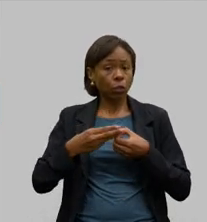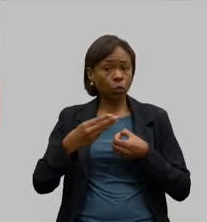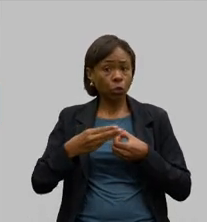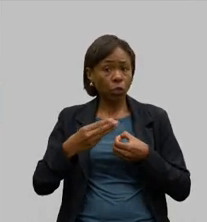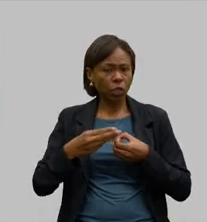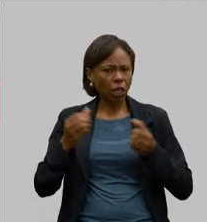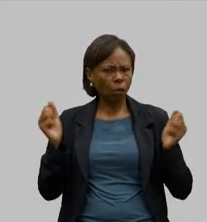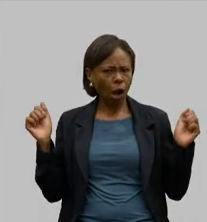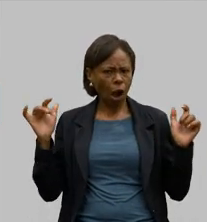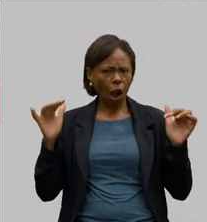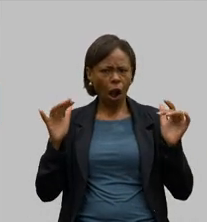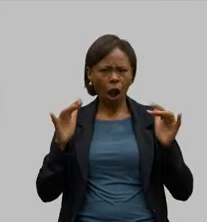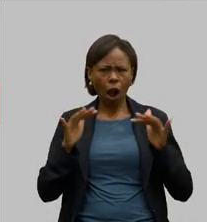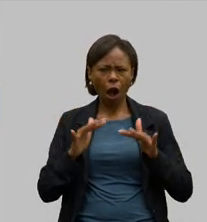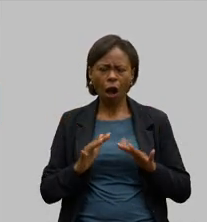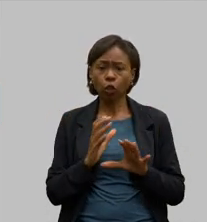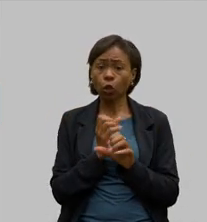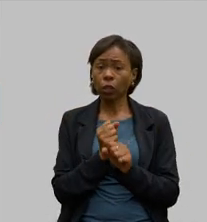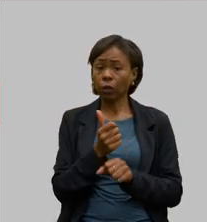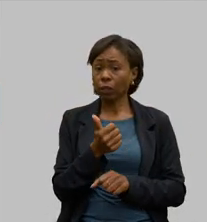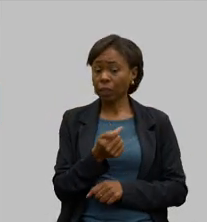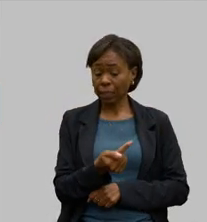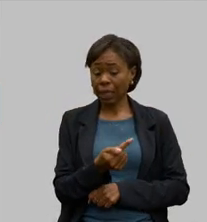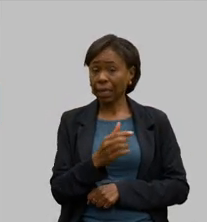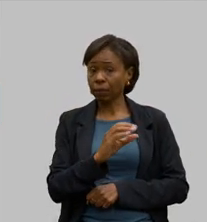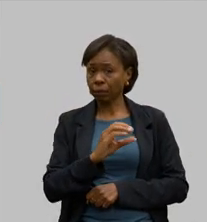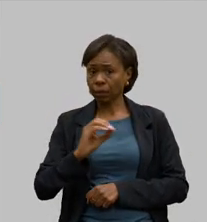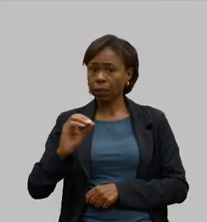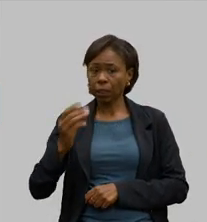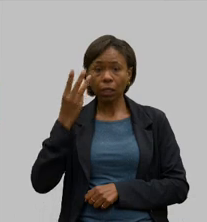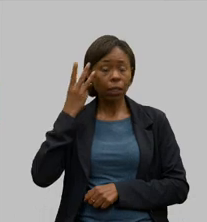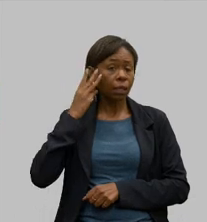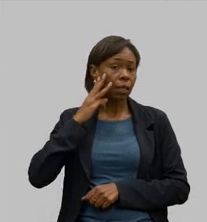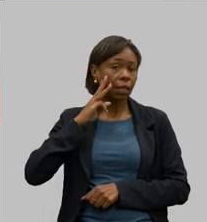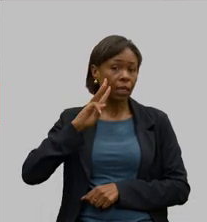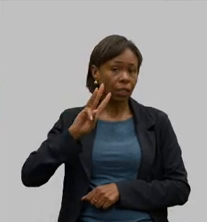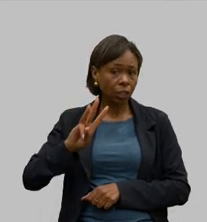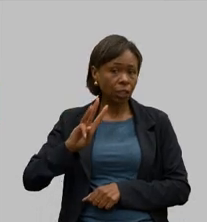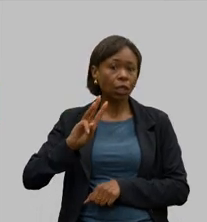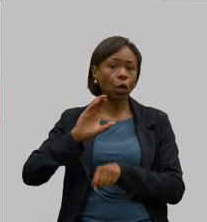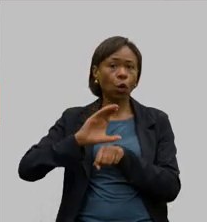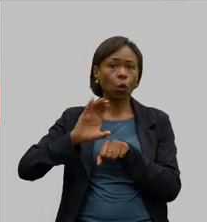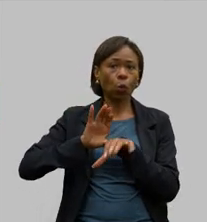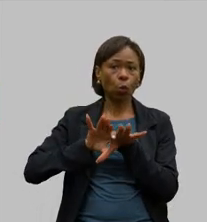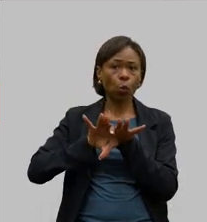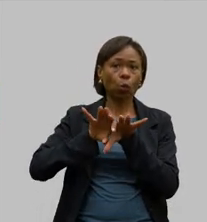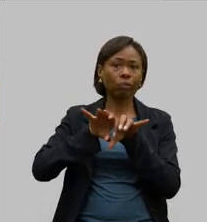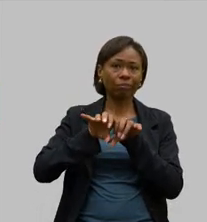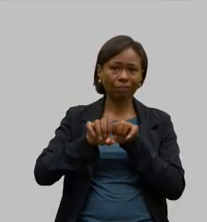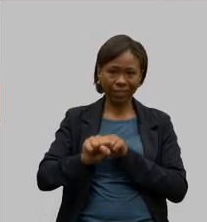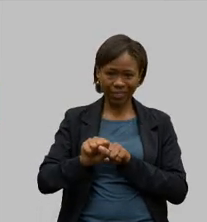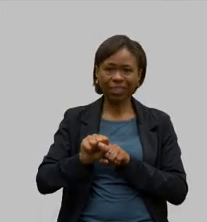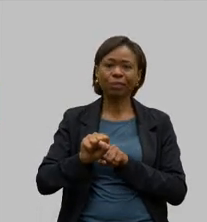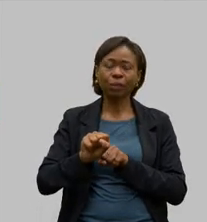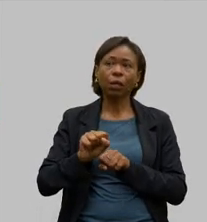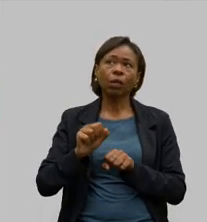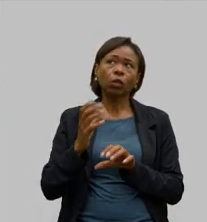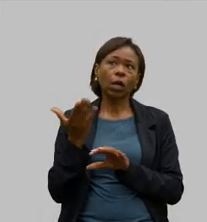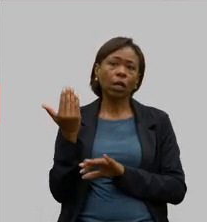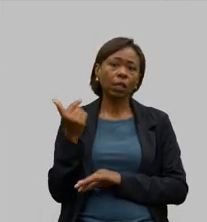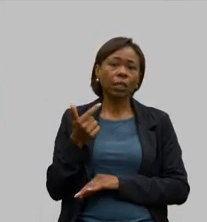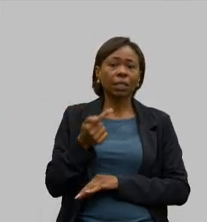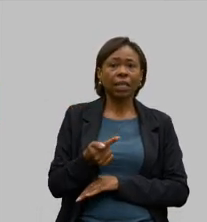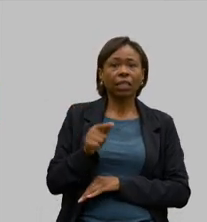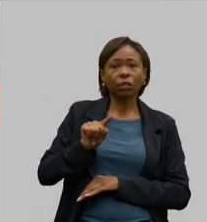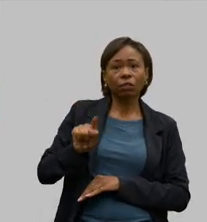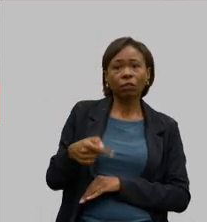massa 700 municípios e a gente tem três dias aí de uma grande formação eh para eles então foram 7,1